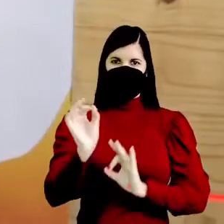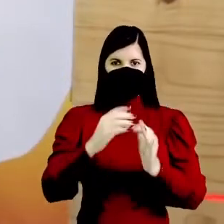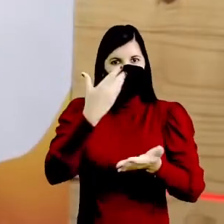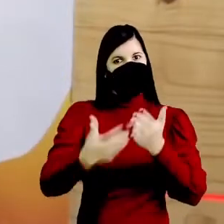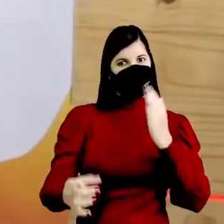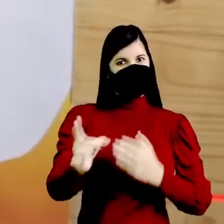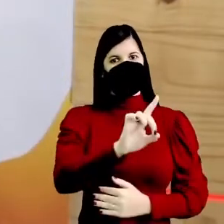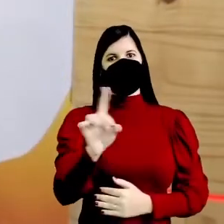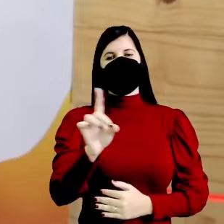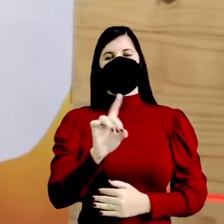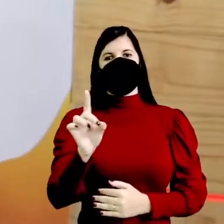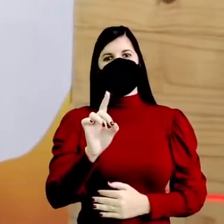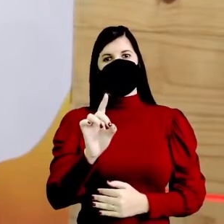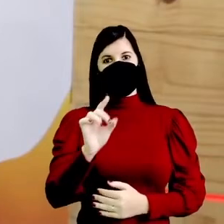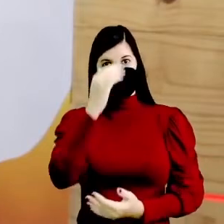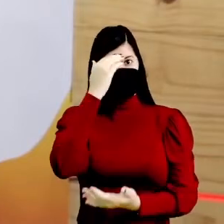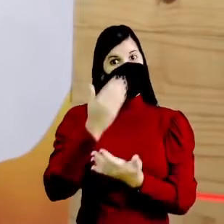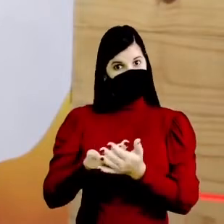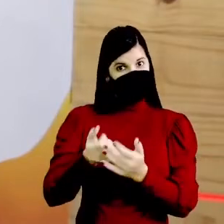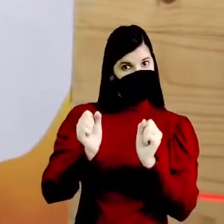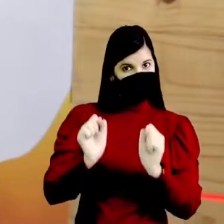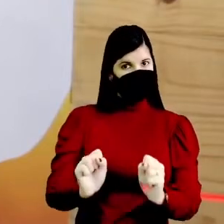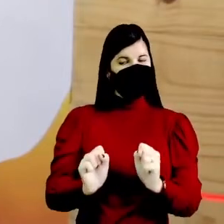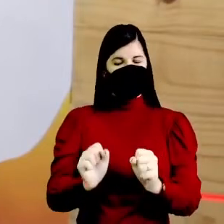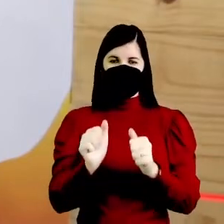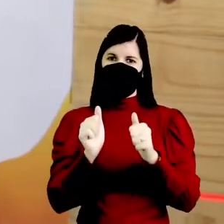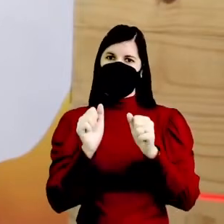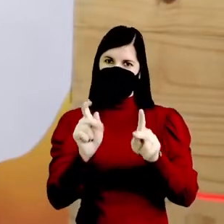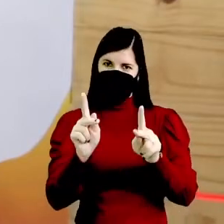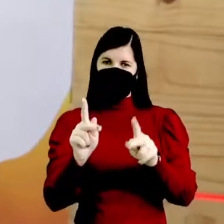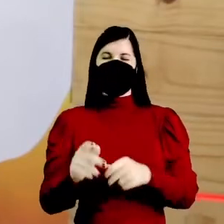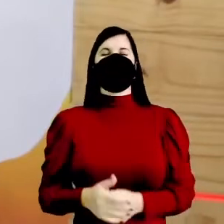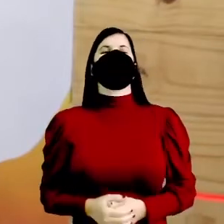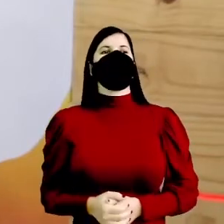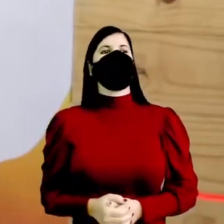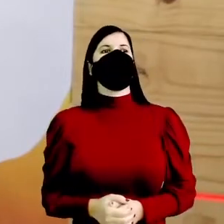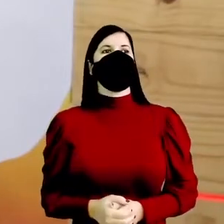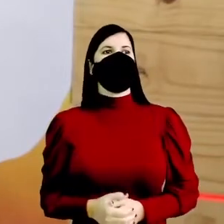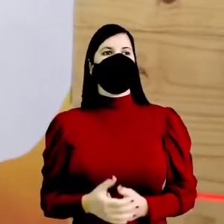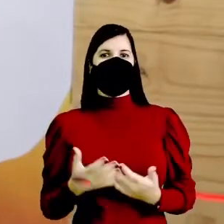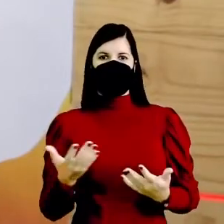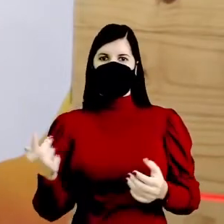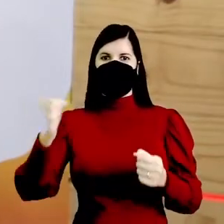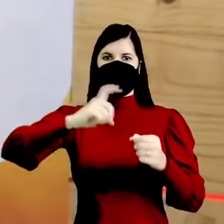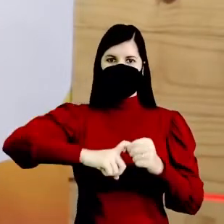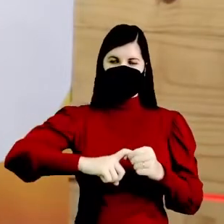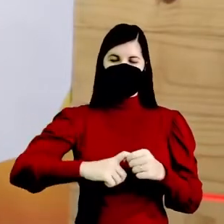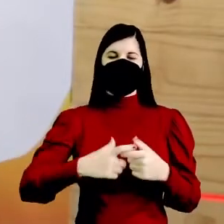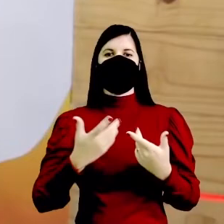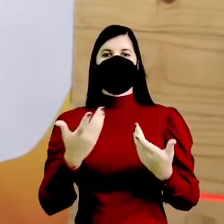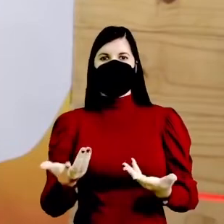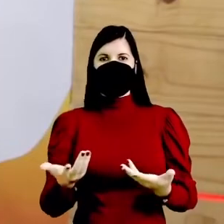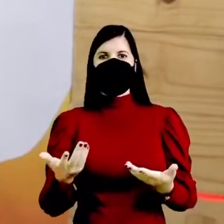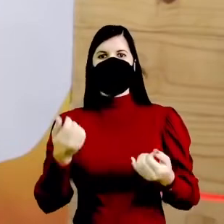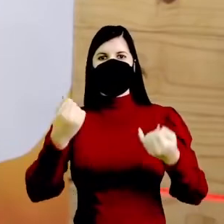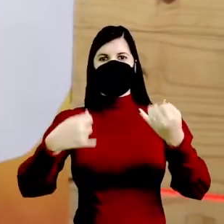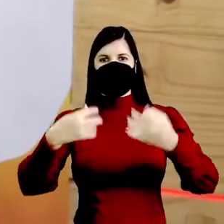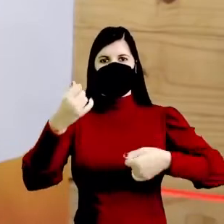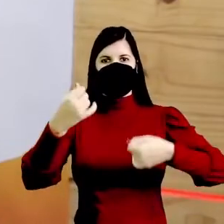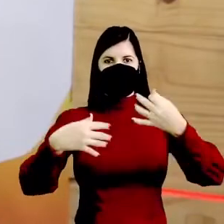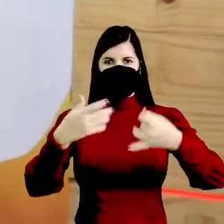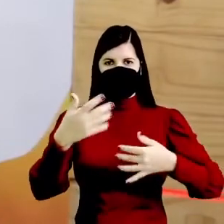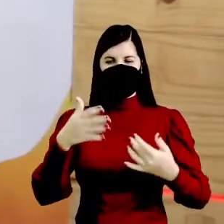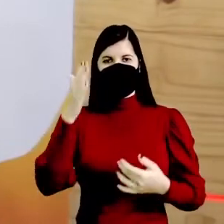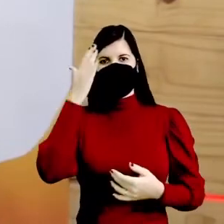perde, tá certo? Posso contar com você, não é? Vou te esperar, certo? Então, assim, voltando aqui, a gente vai falar um